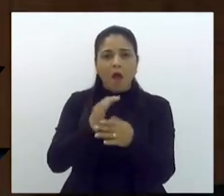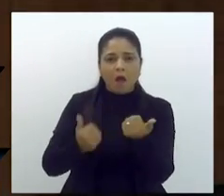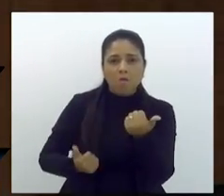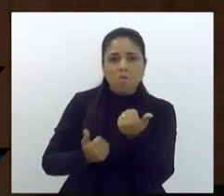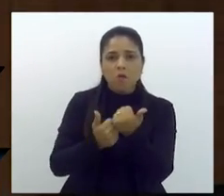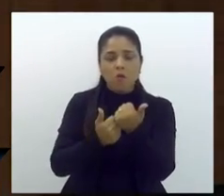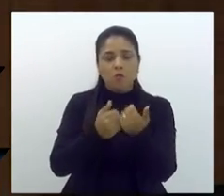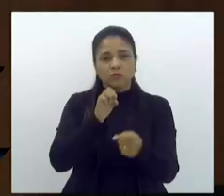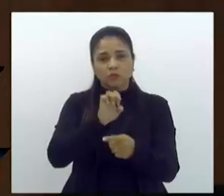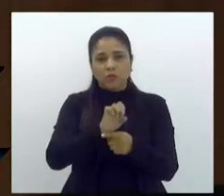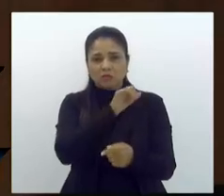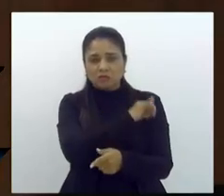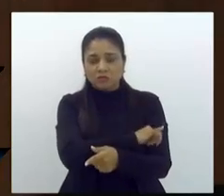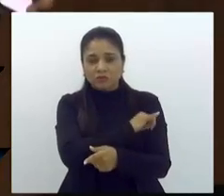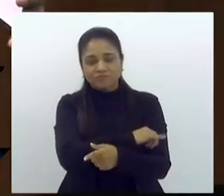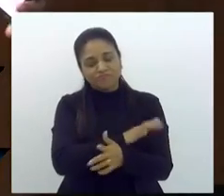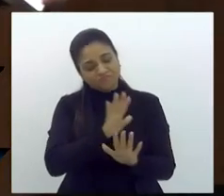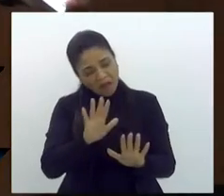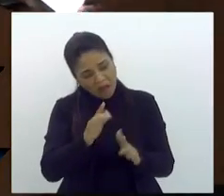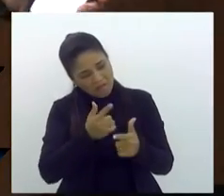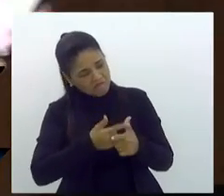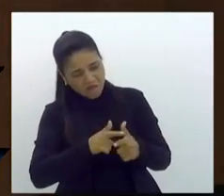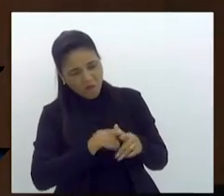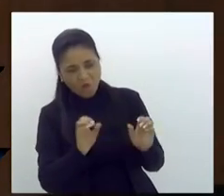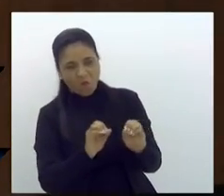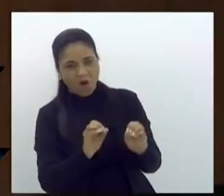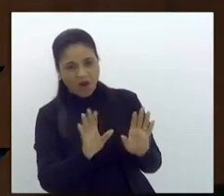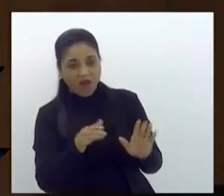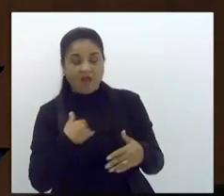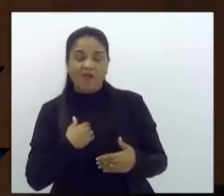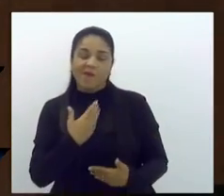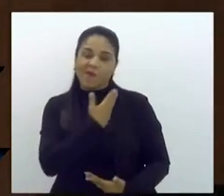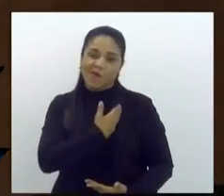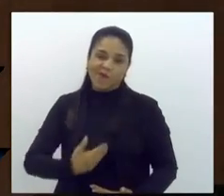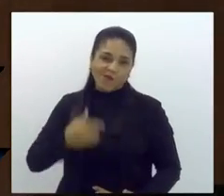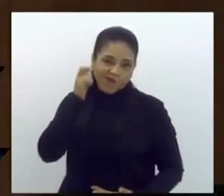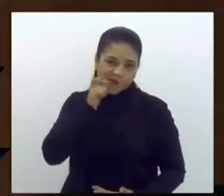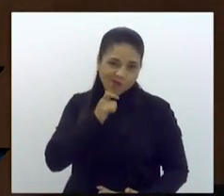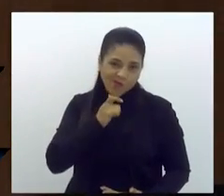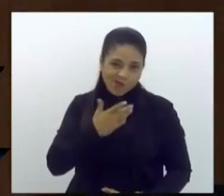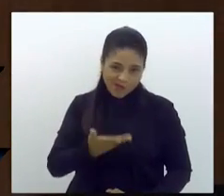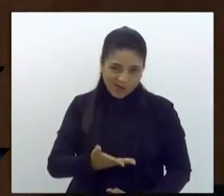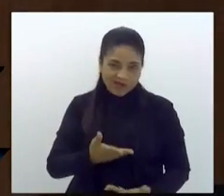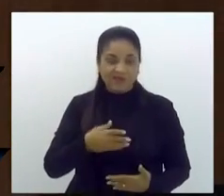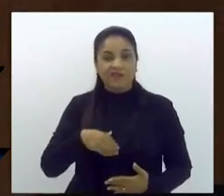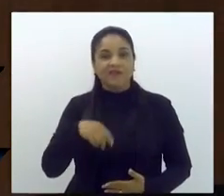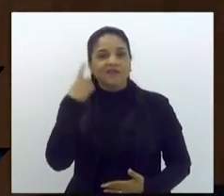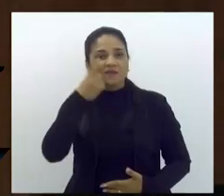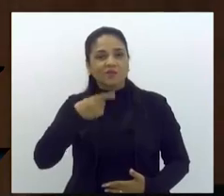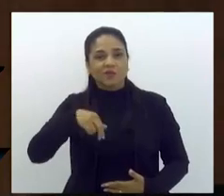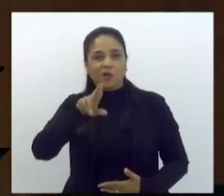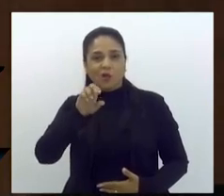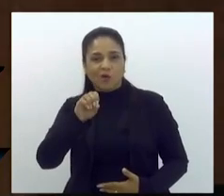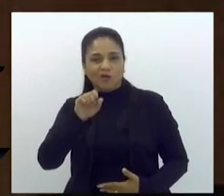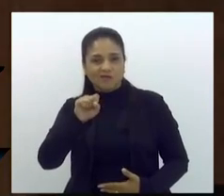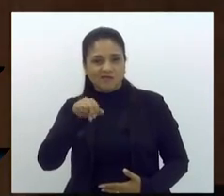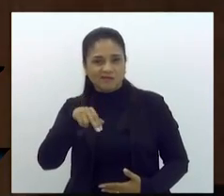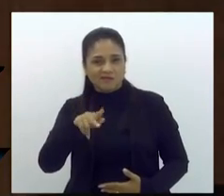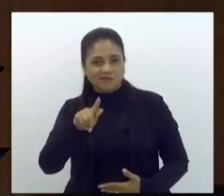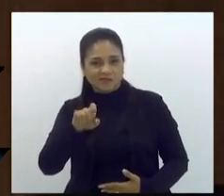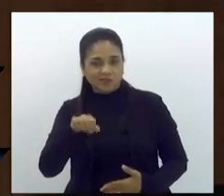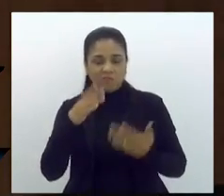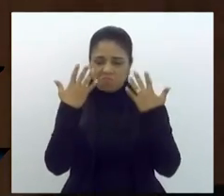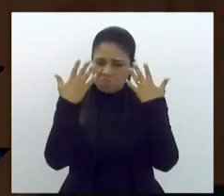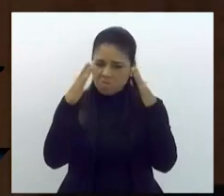Janeiro Mas isso não é problema o governador Cláudio Castro a deputada Rosângela Gomes está de parabéns